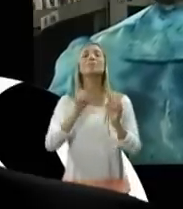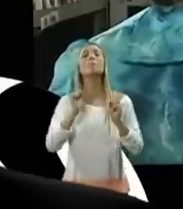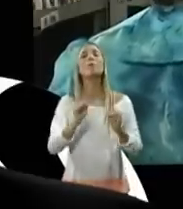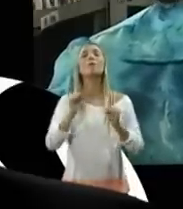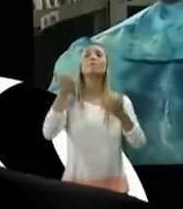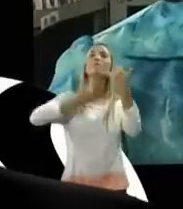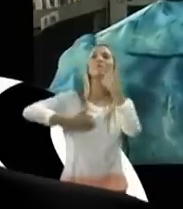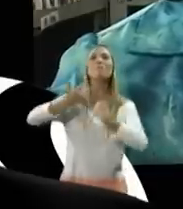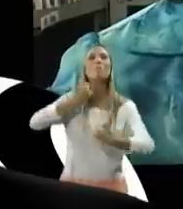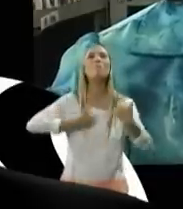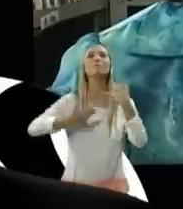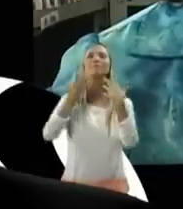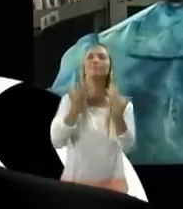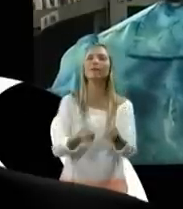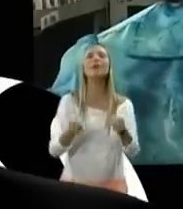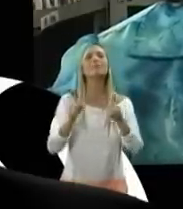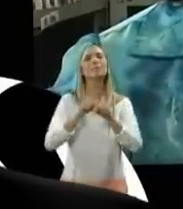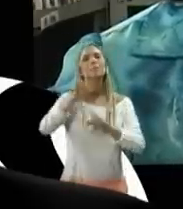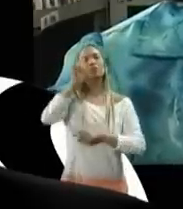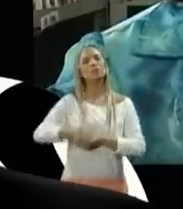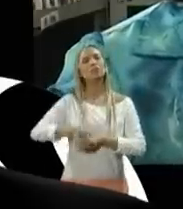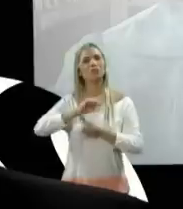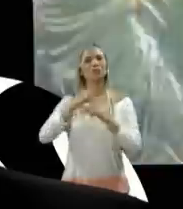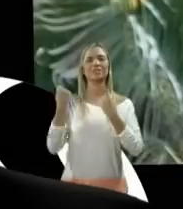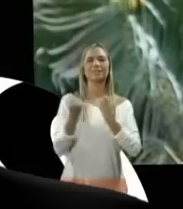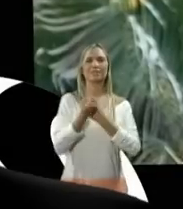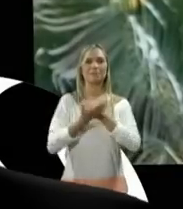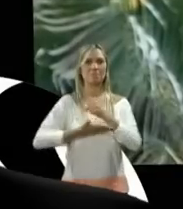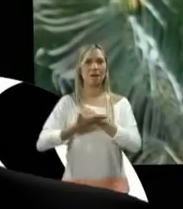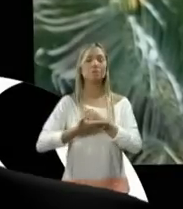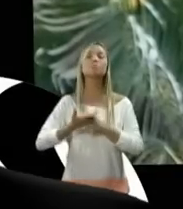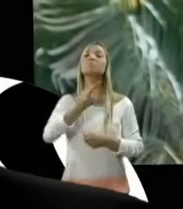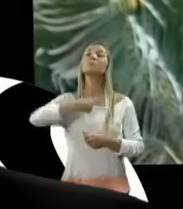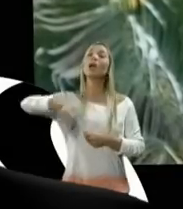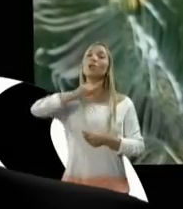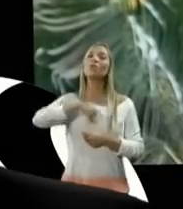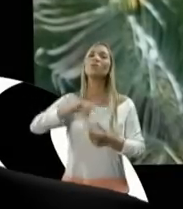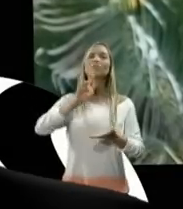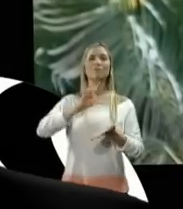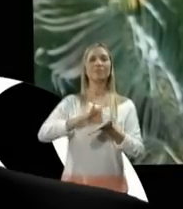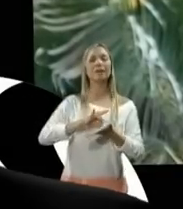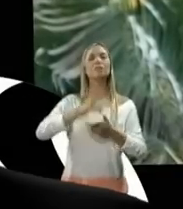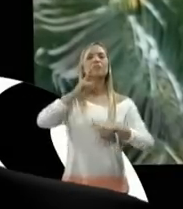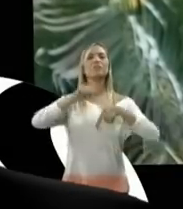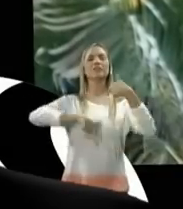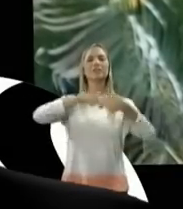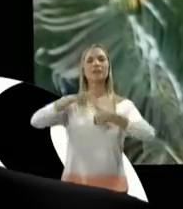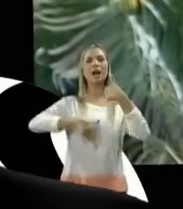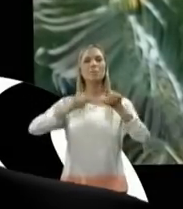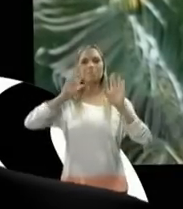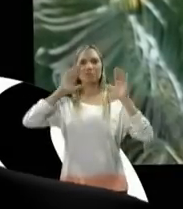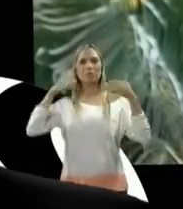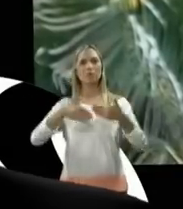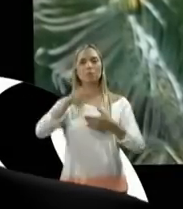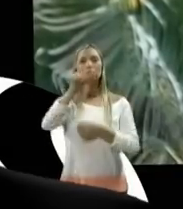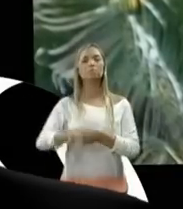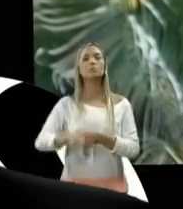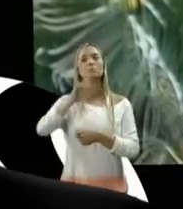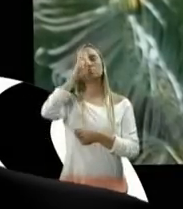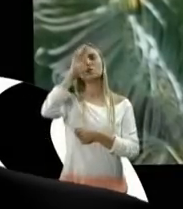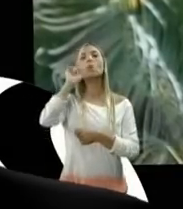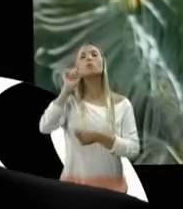à informação e aos direitos sociais básicos. E aí a gente vem desenvolvendo mesmo um trabalho no sentido de que as pessoas